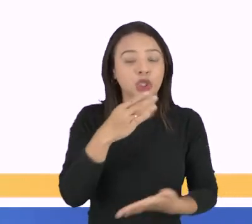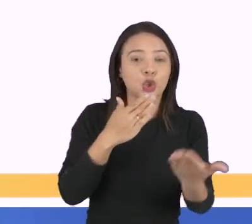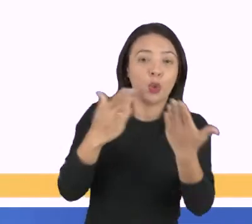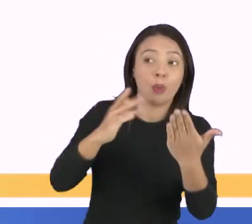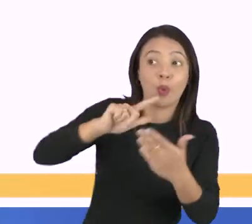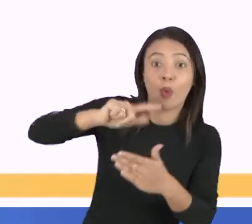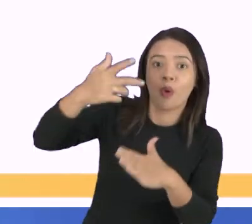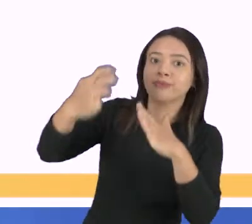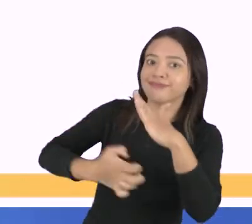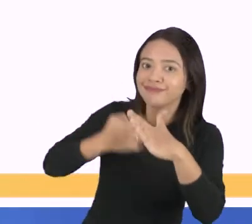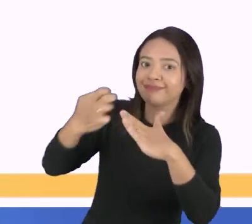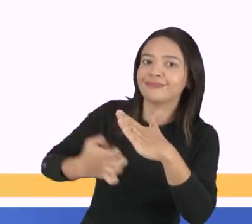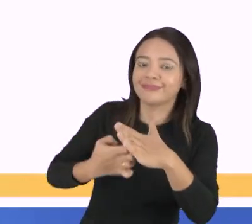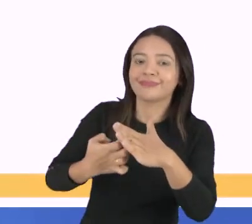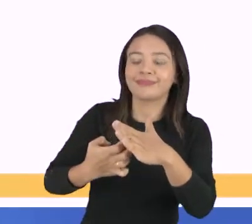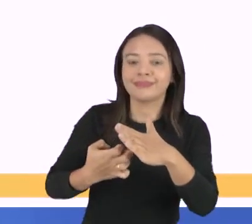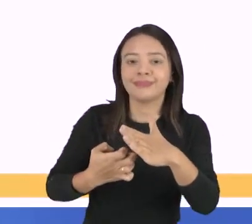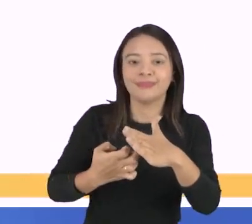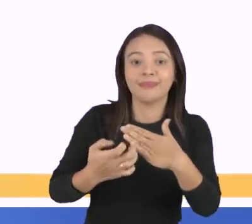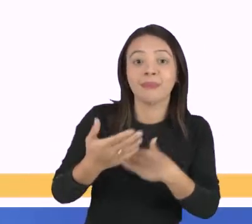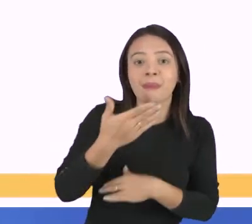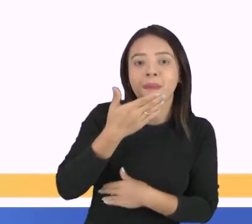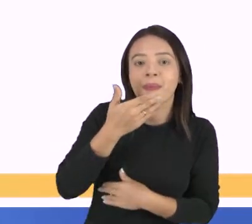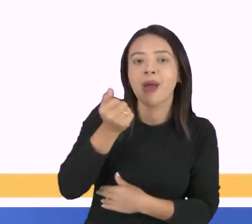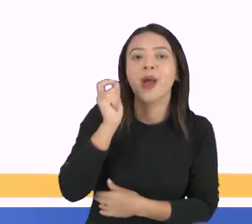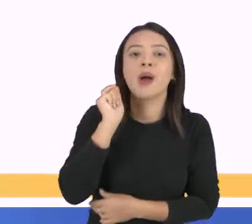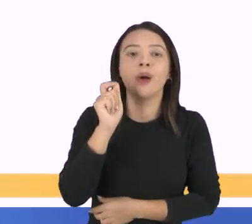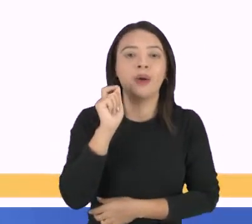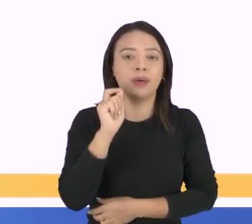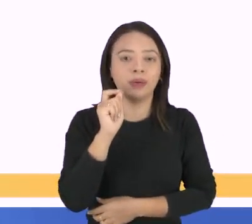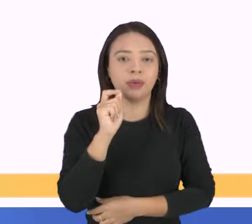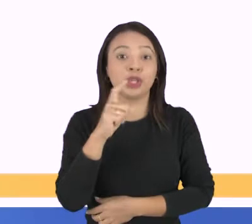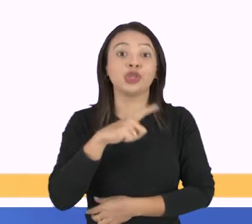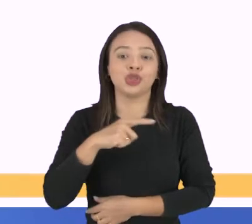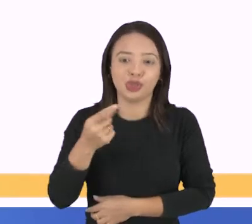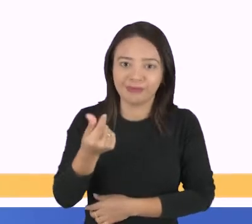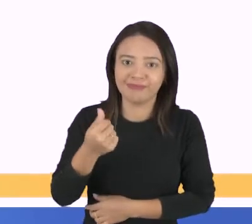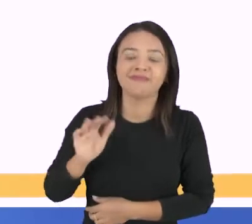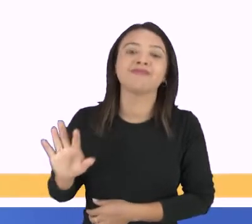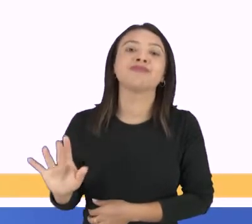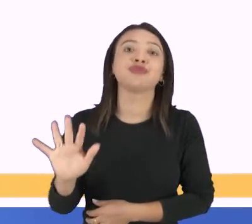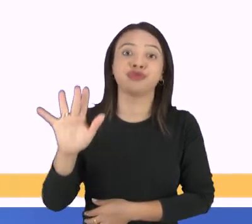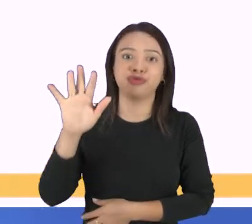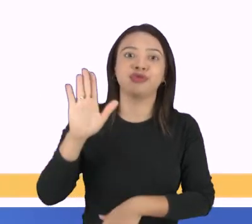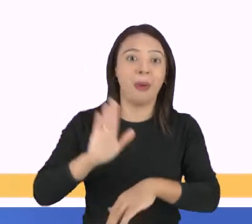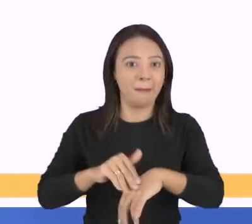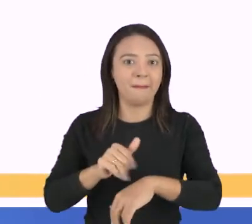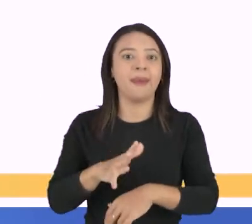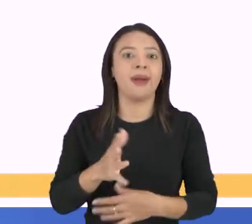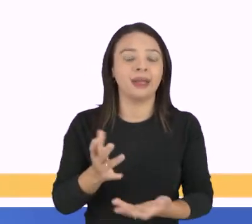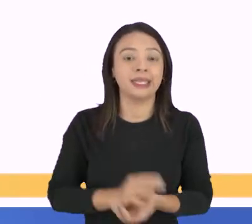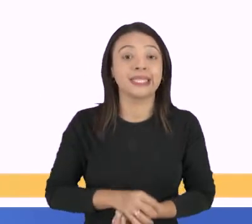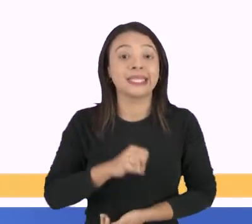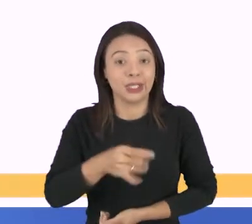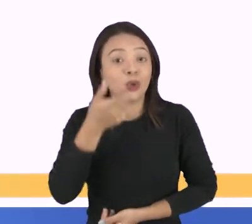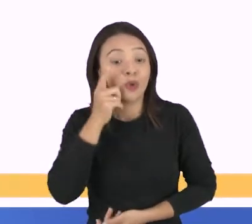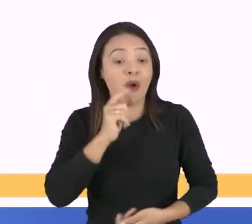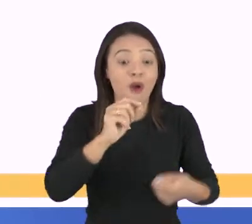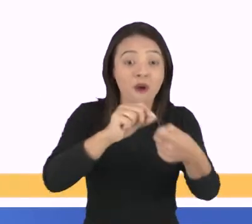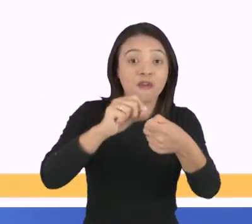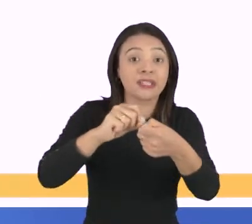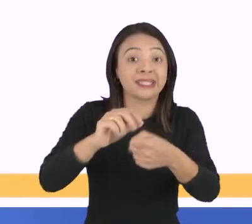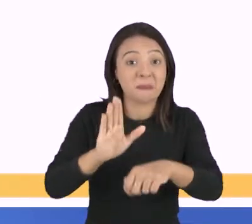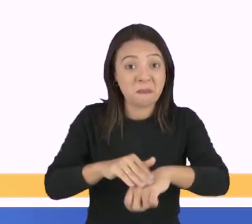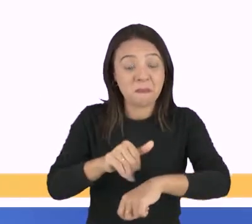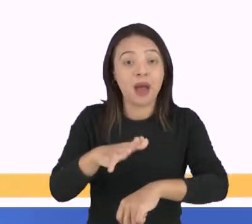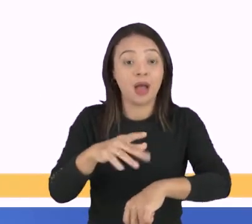ali no mercado, mais você detinha o acúmulo de riquezas. Quem consegue produzir mais em menor